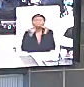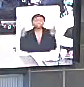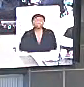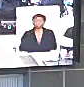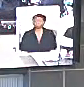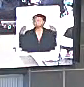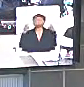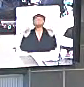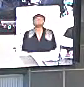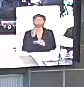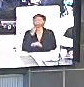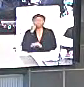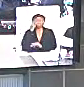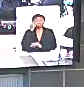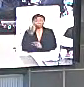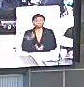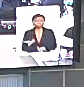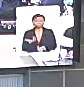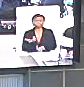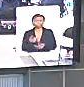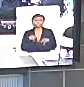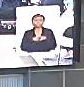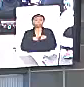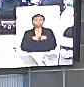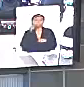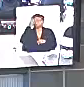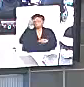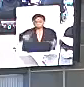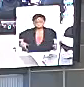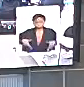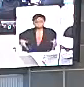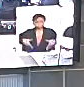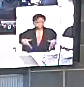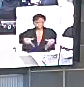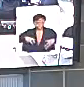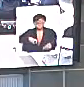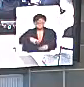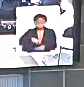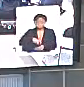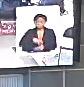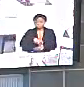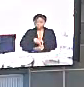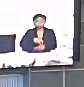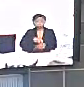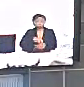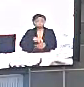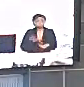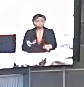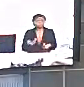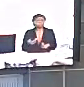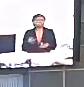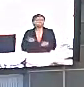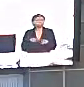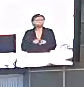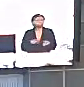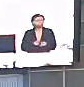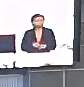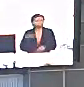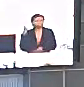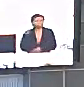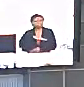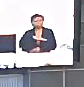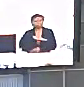gente os cadeirantes alejados tá bonito aquela maldita e é de de de de de